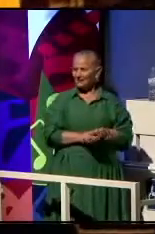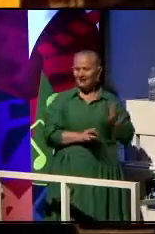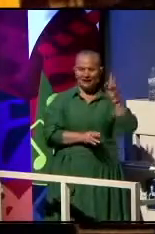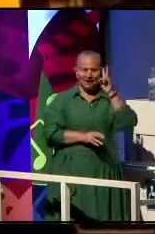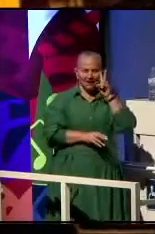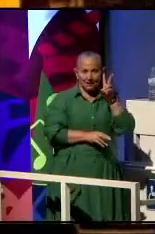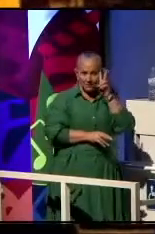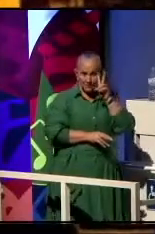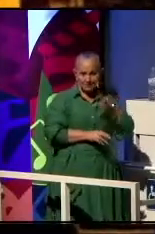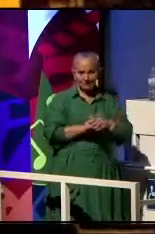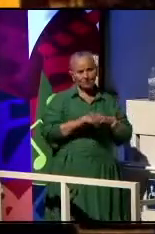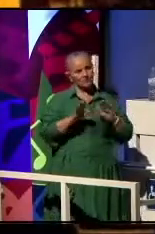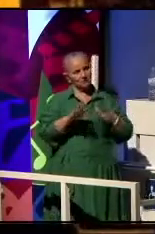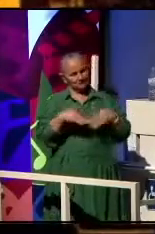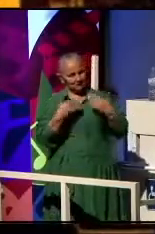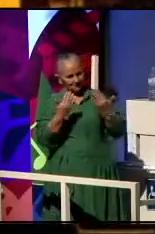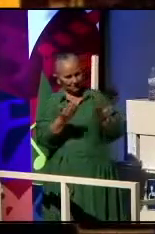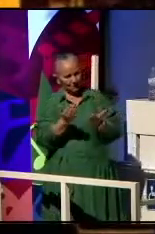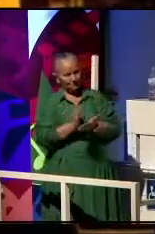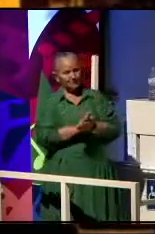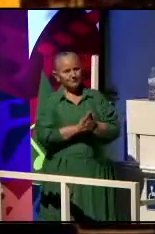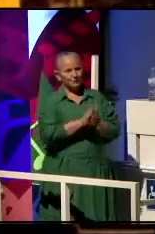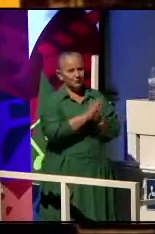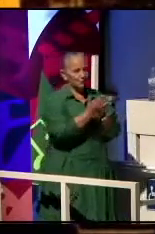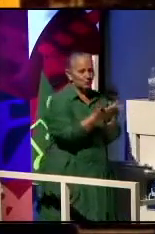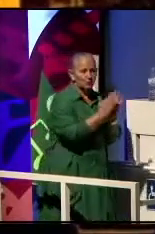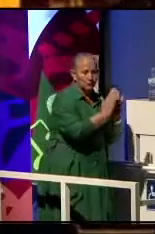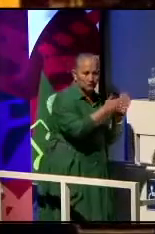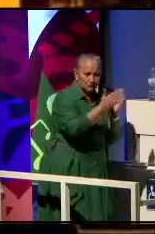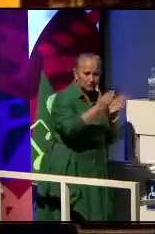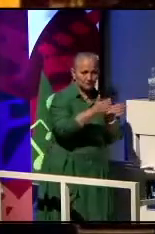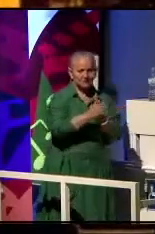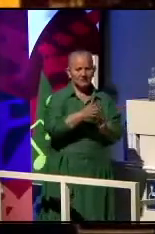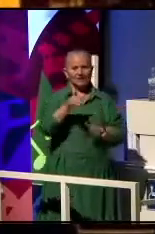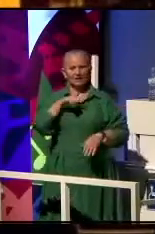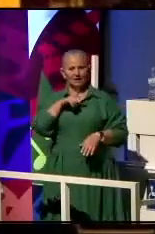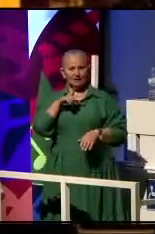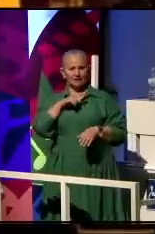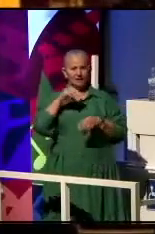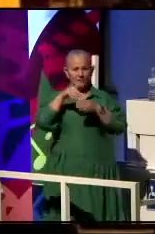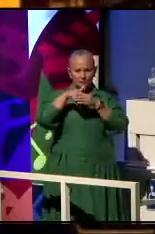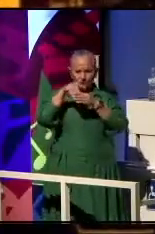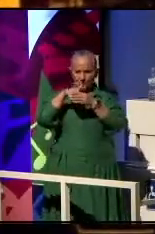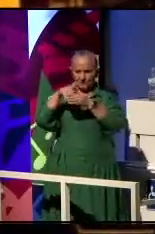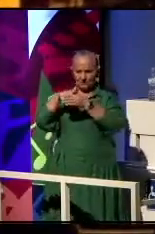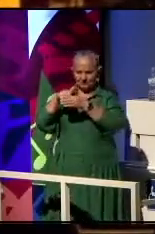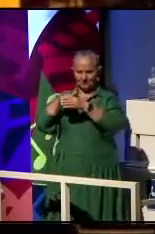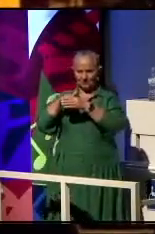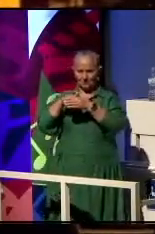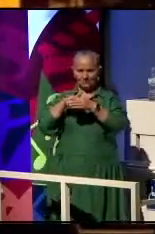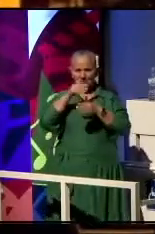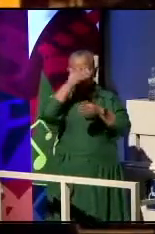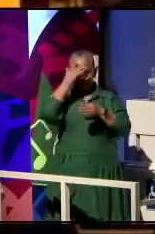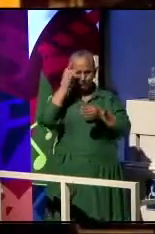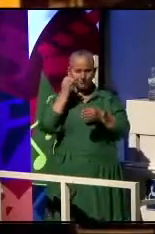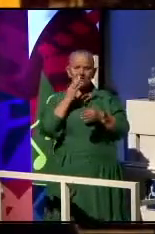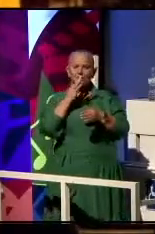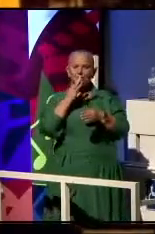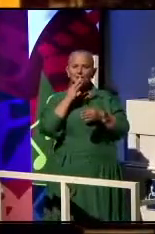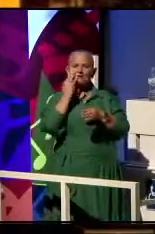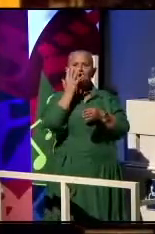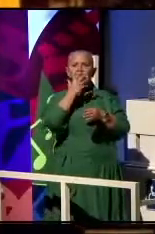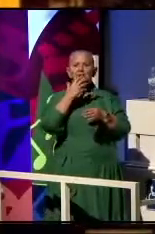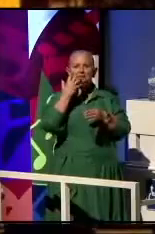Então, o álbum Clube da Esquina fez 50 anos em março e teve uma eleição, né, entre os críticos, né, de música, e o álbum Clube da Esquina